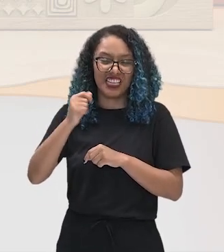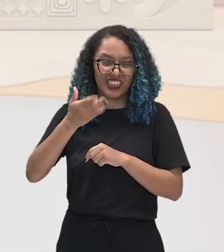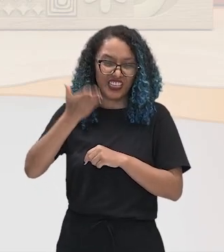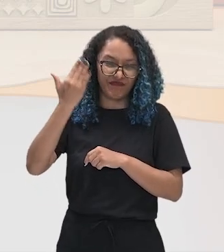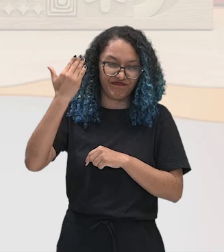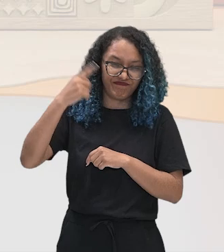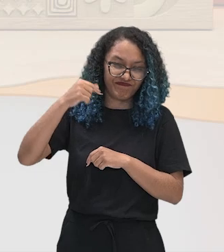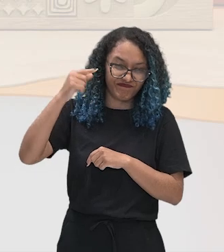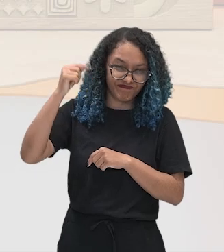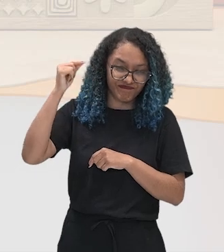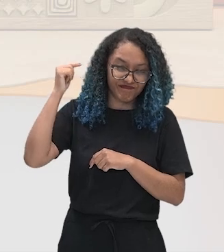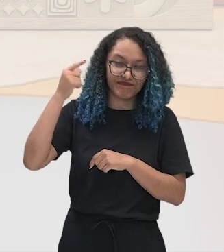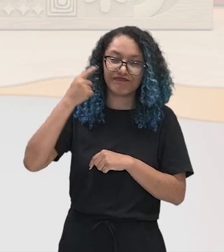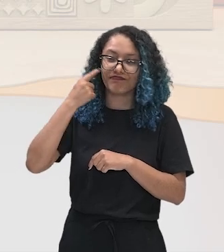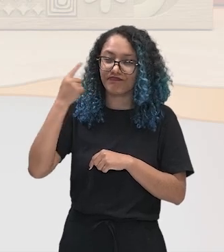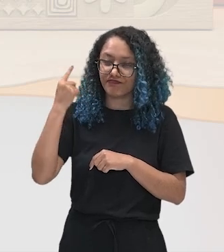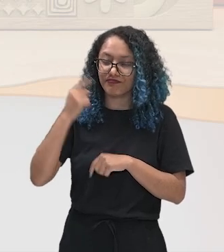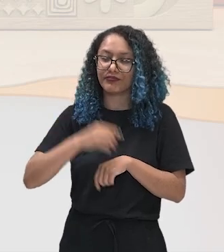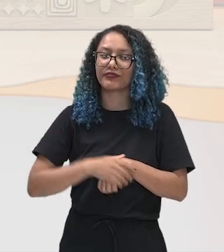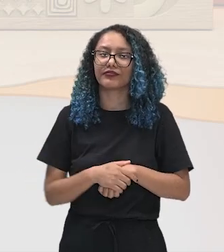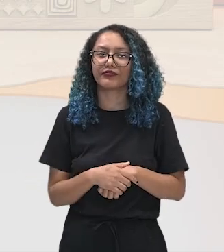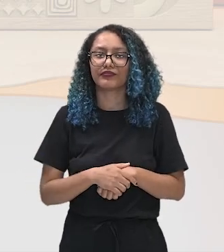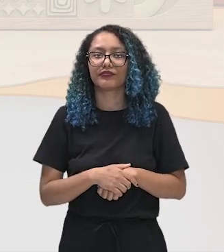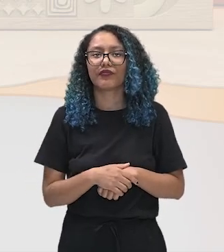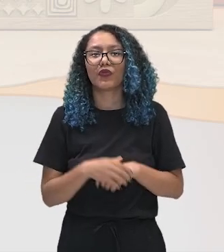antigas. Ela ligava o Oriente,